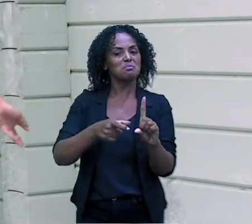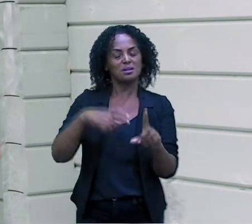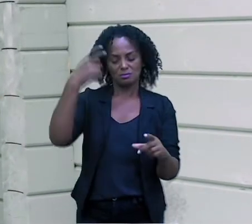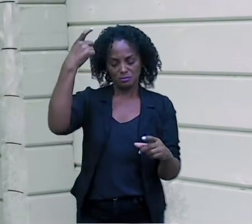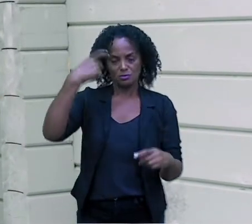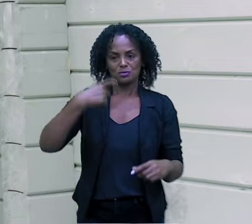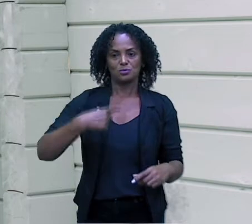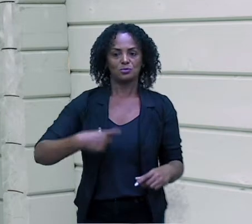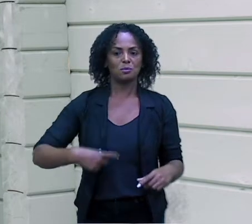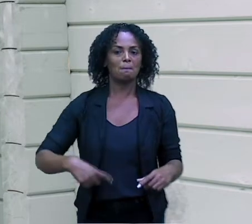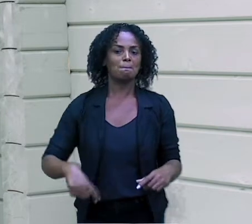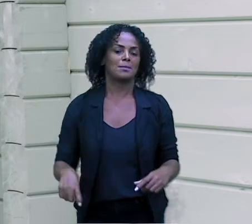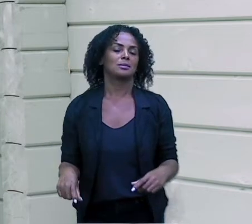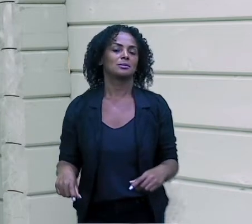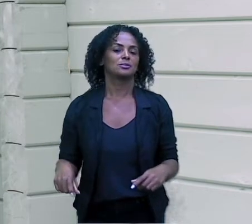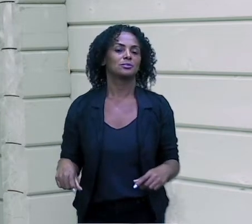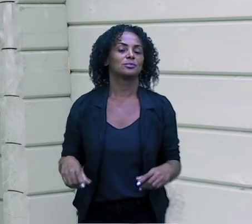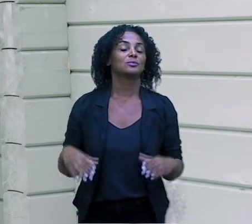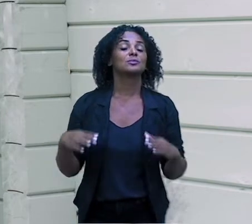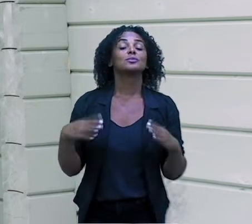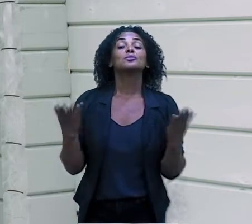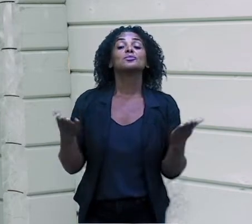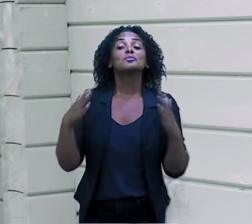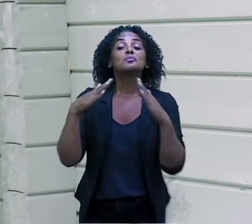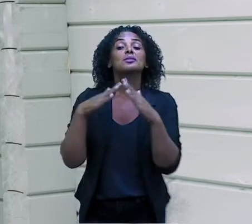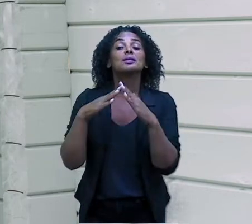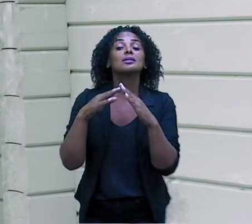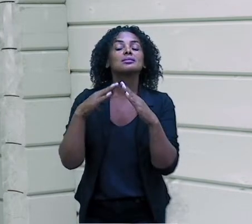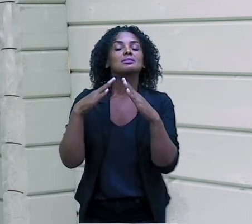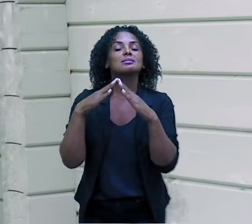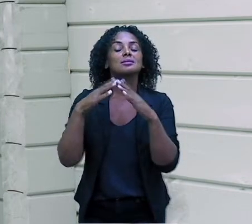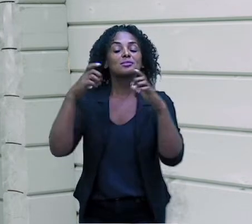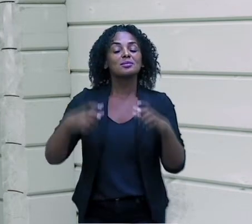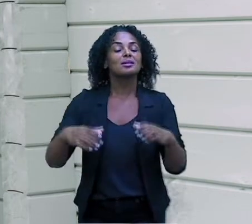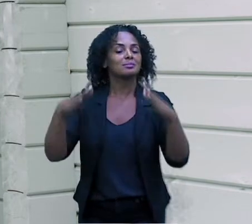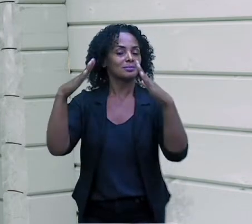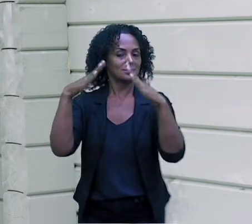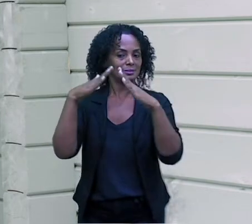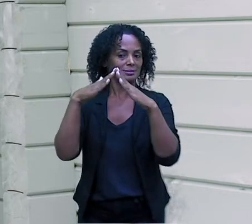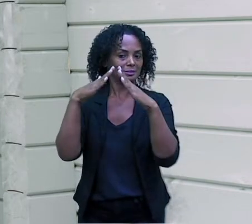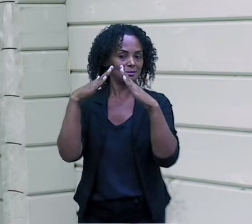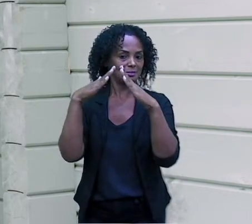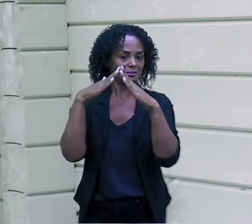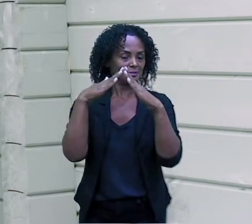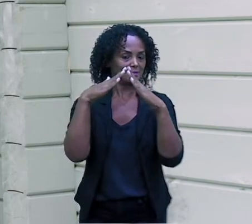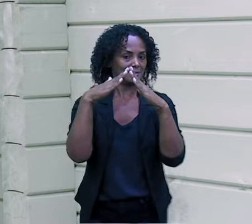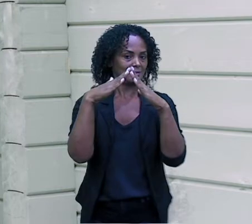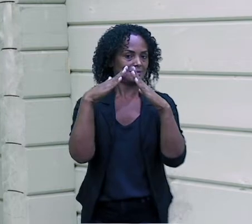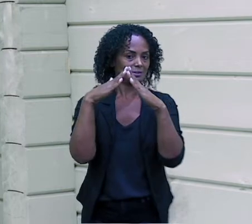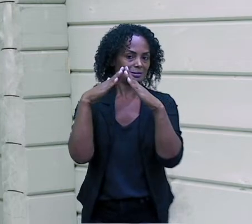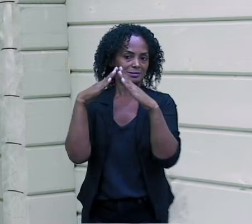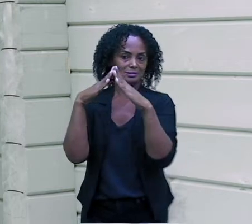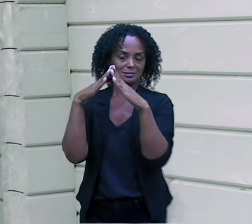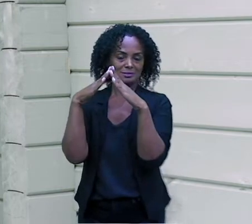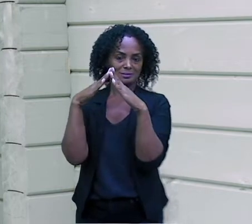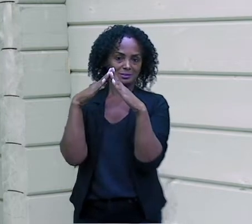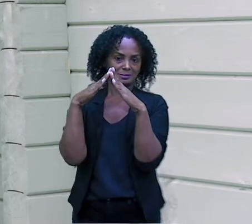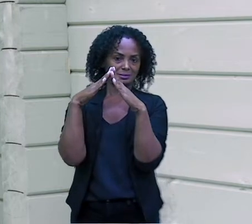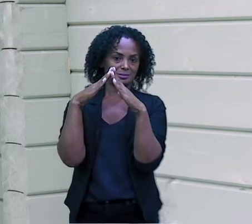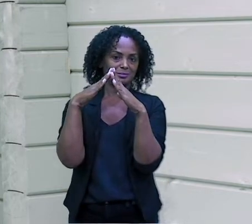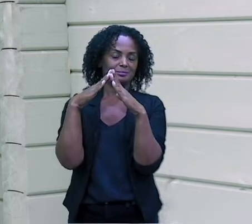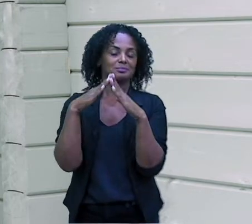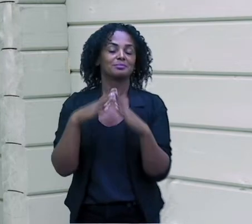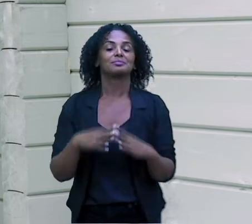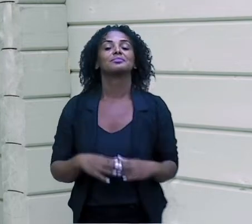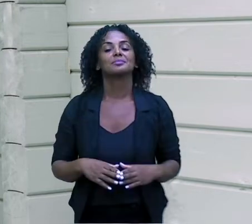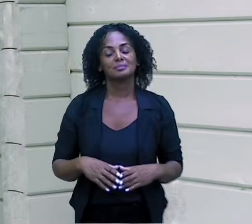Os humans, os humanos. Nós moramos em nas houses. Houses. Houses. Houses. Que estão